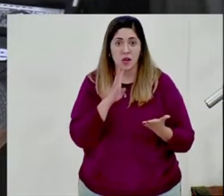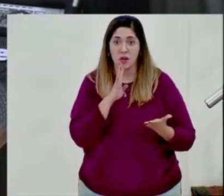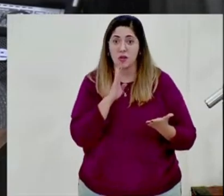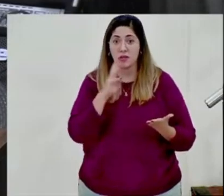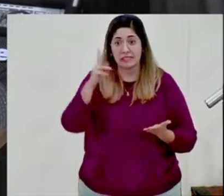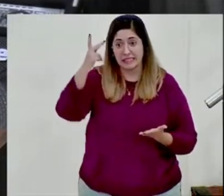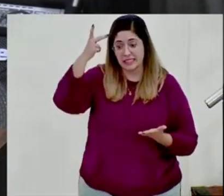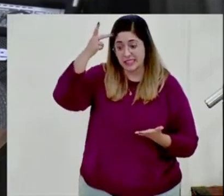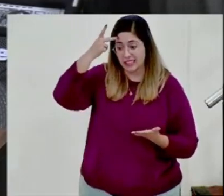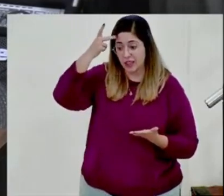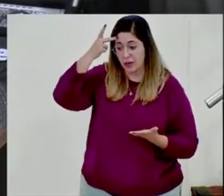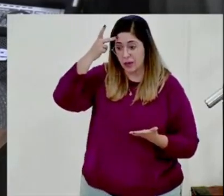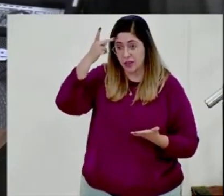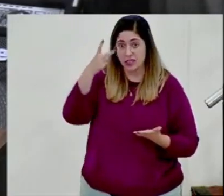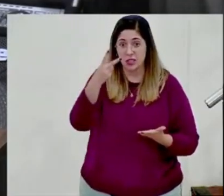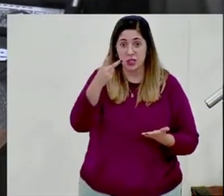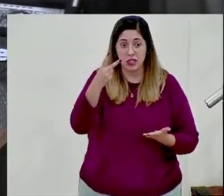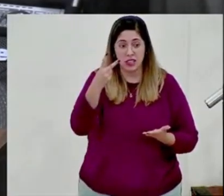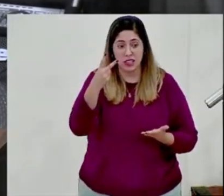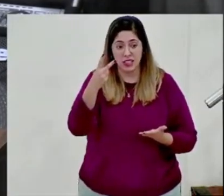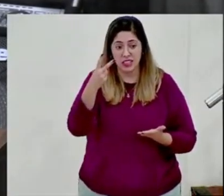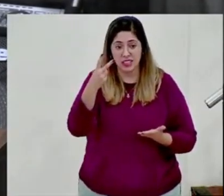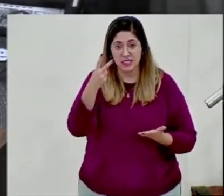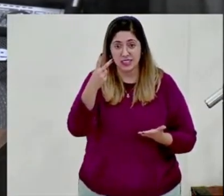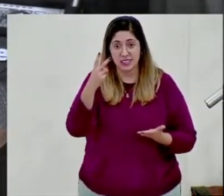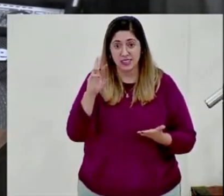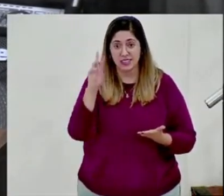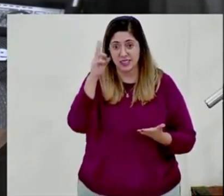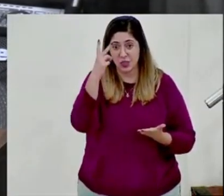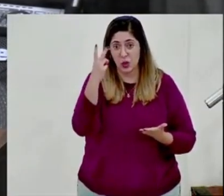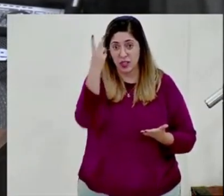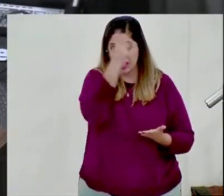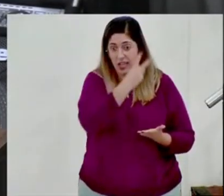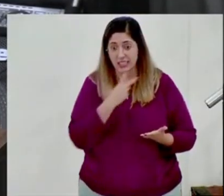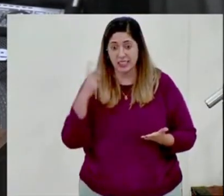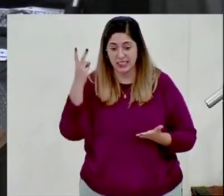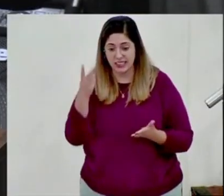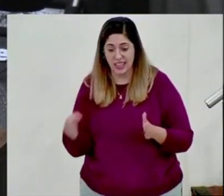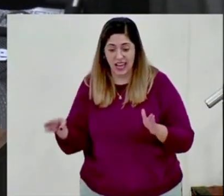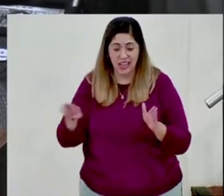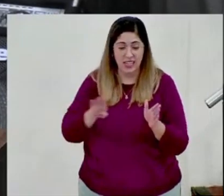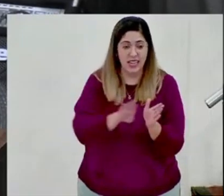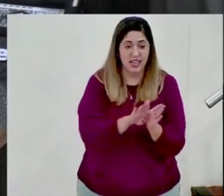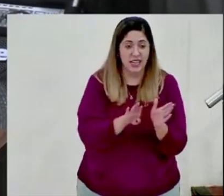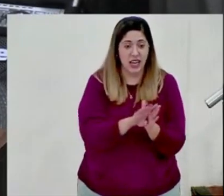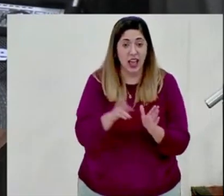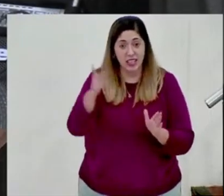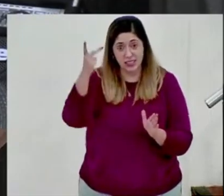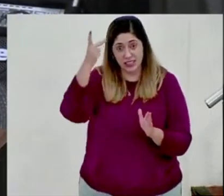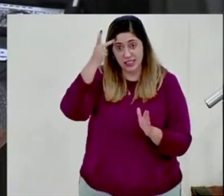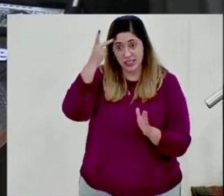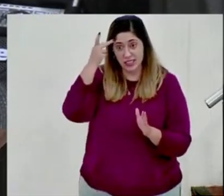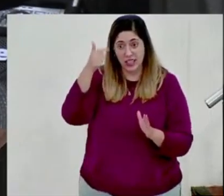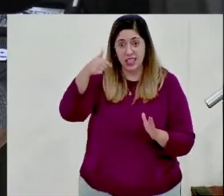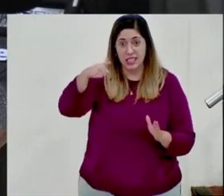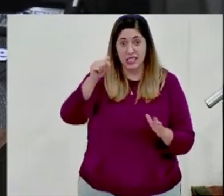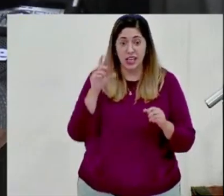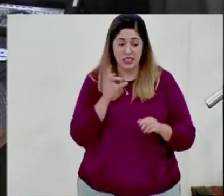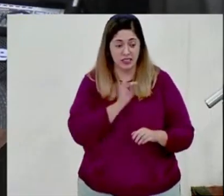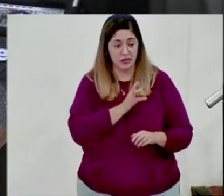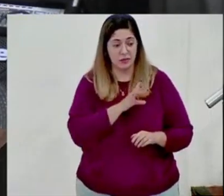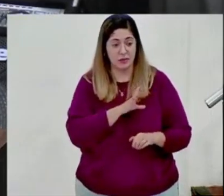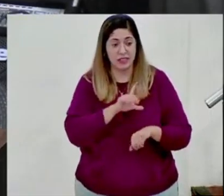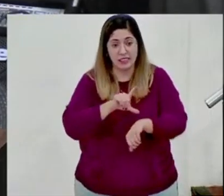Eu levei 2h30 para chegar. Você entende? E quando eu cheguei bufando, e olha que eu saí 7 horas da manhã com medo de atrasar